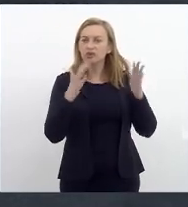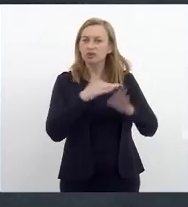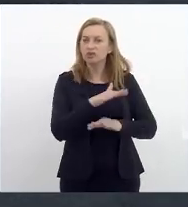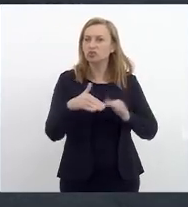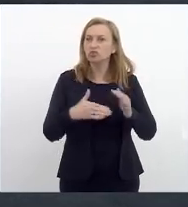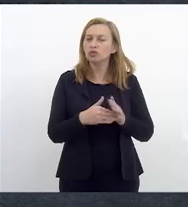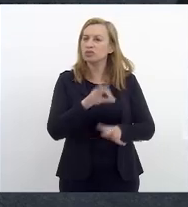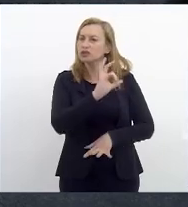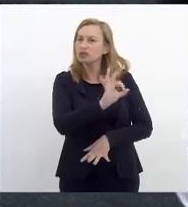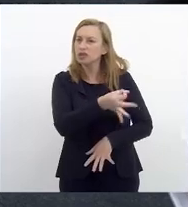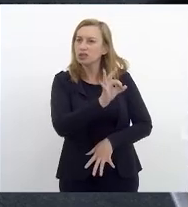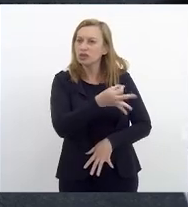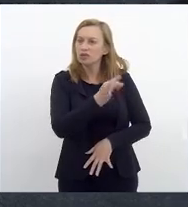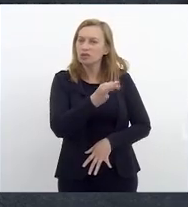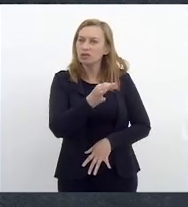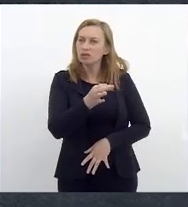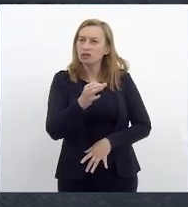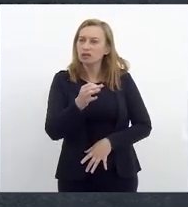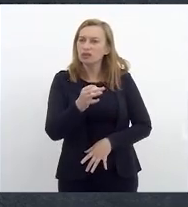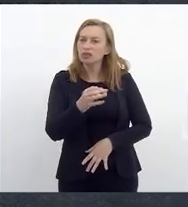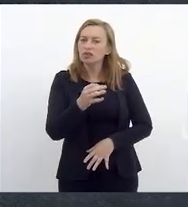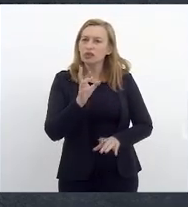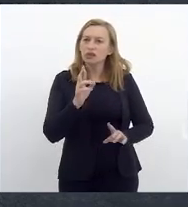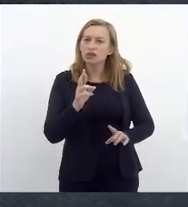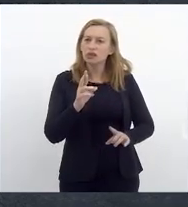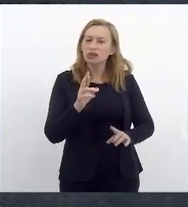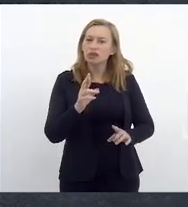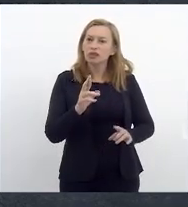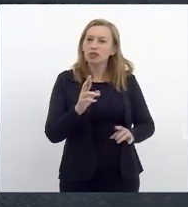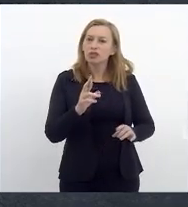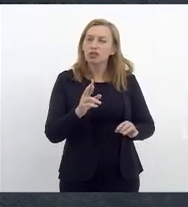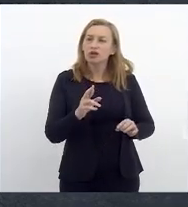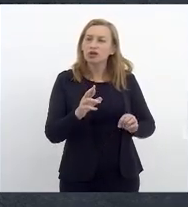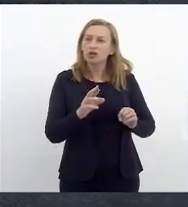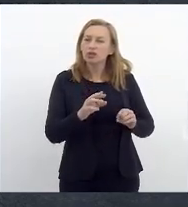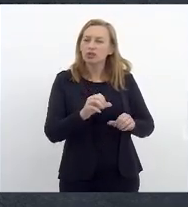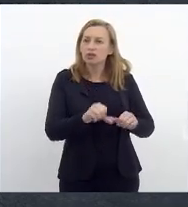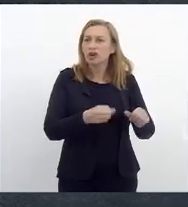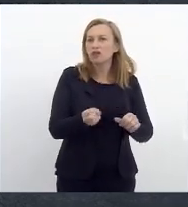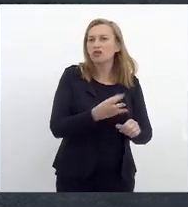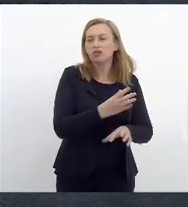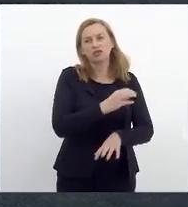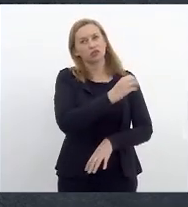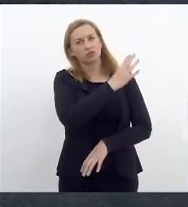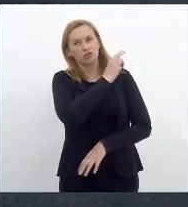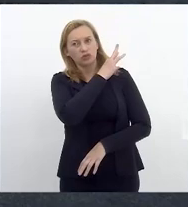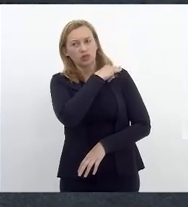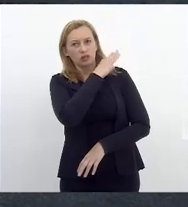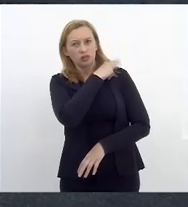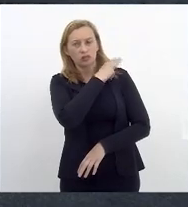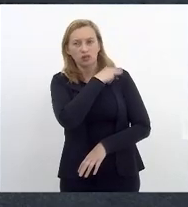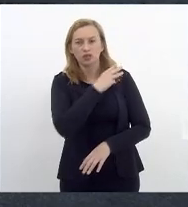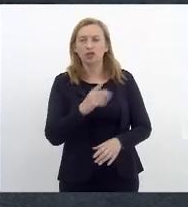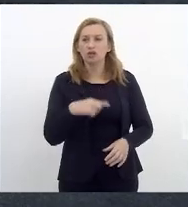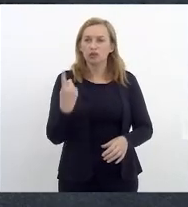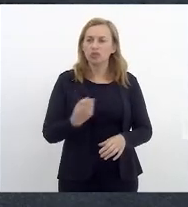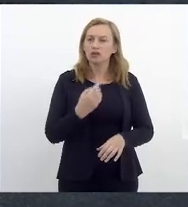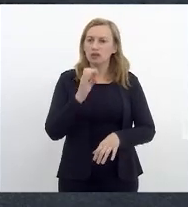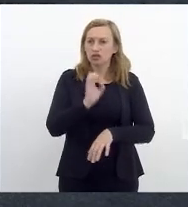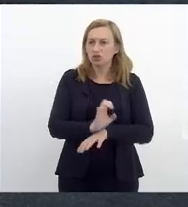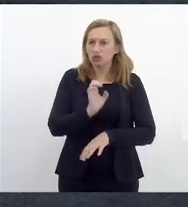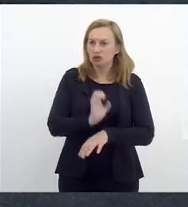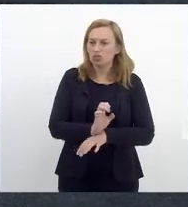porque, de fato, refletir sobre a reforma do ensino médio e a aplicabilidade aqui na nossa rede estadual é um